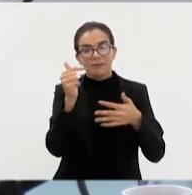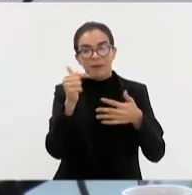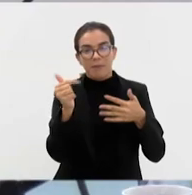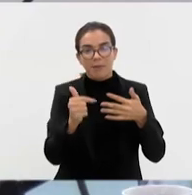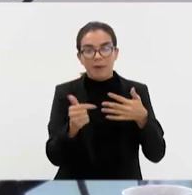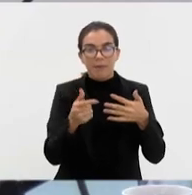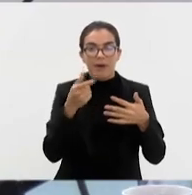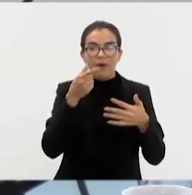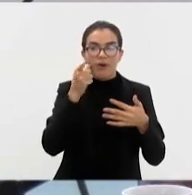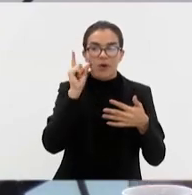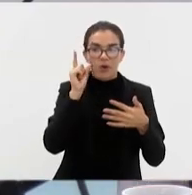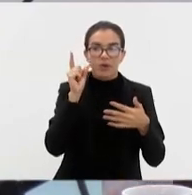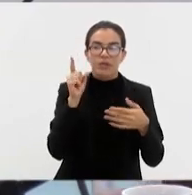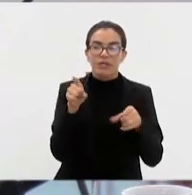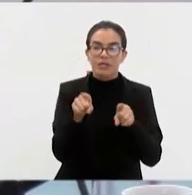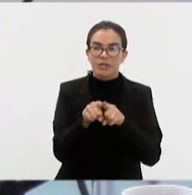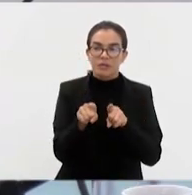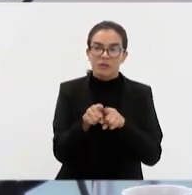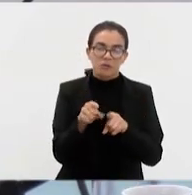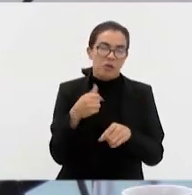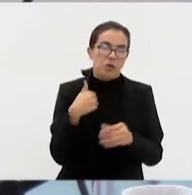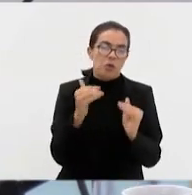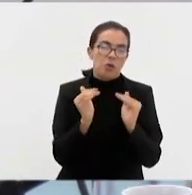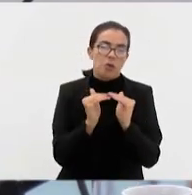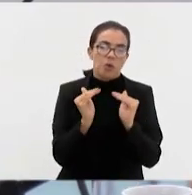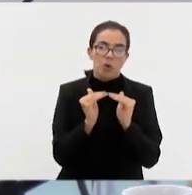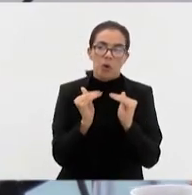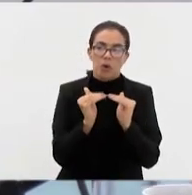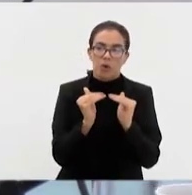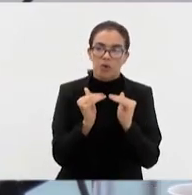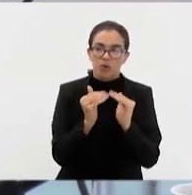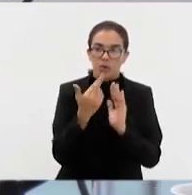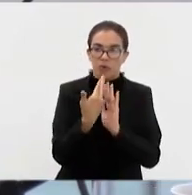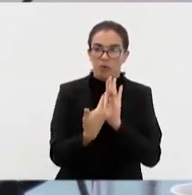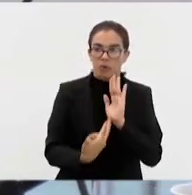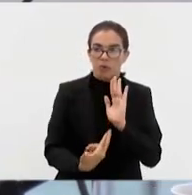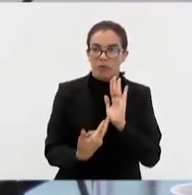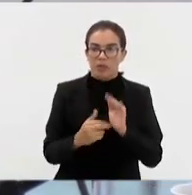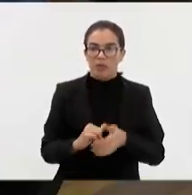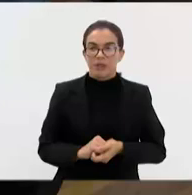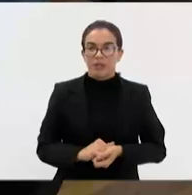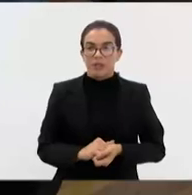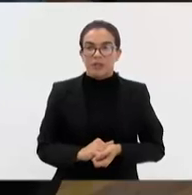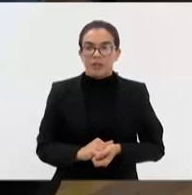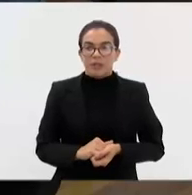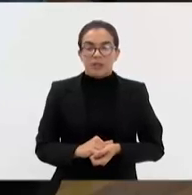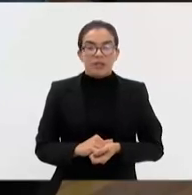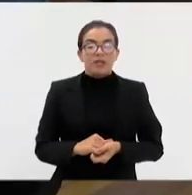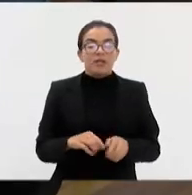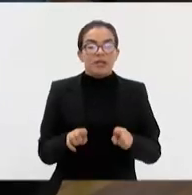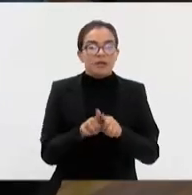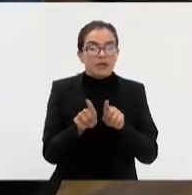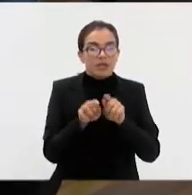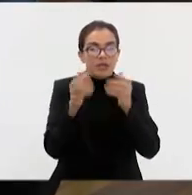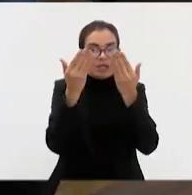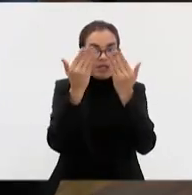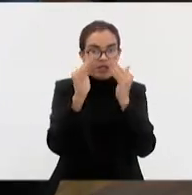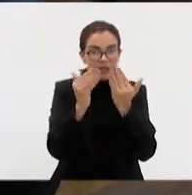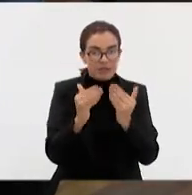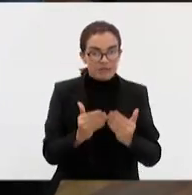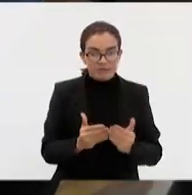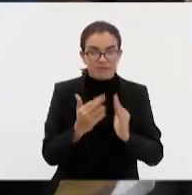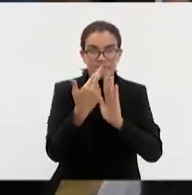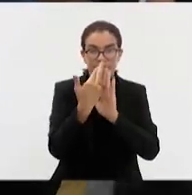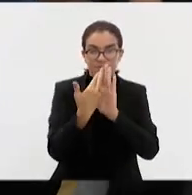ontem, então estou totalmente de acordo com o relatório. Ainda na análise do